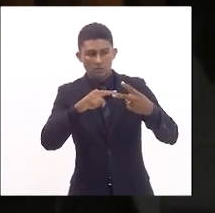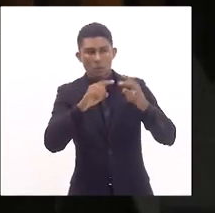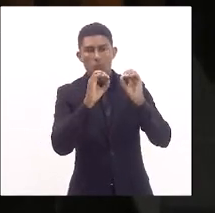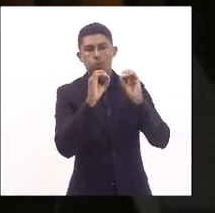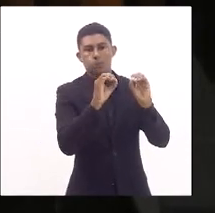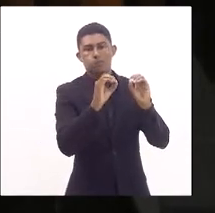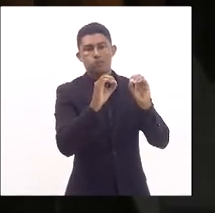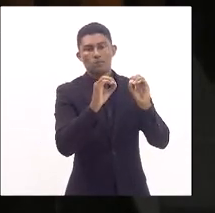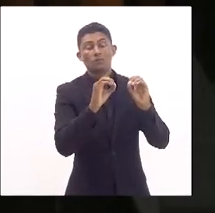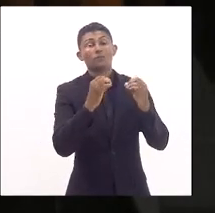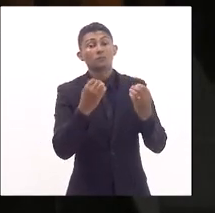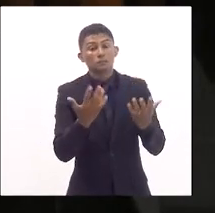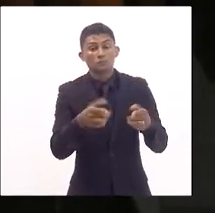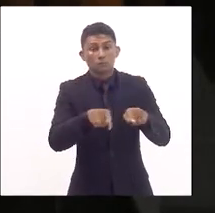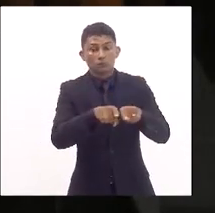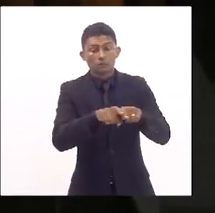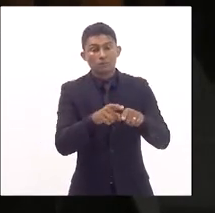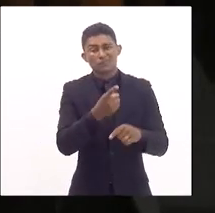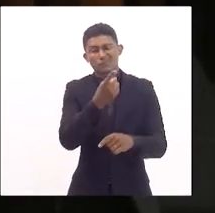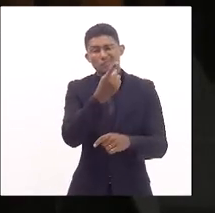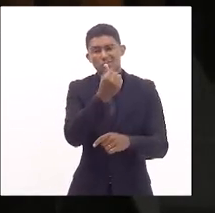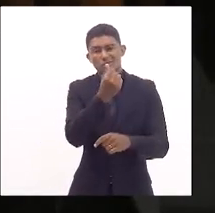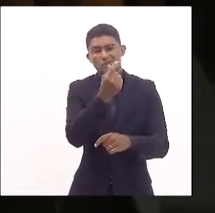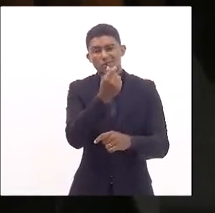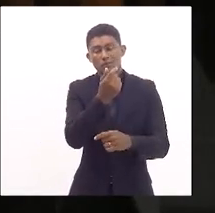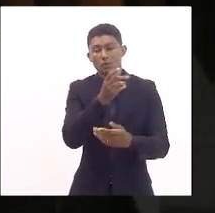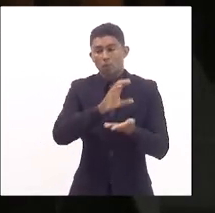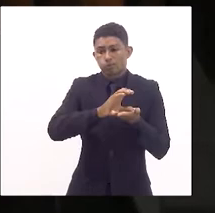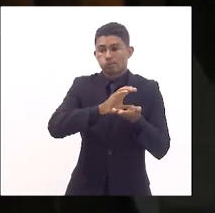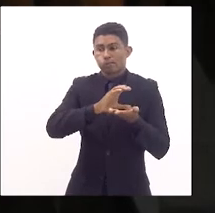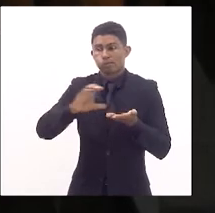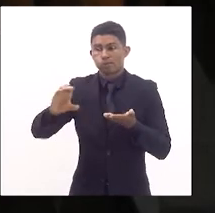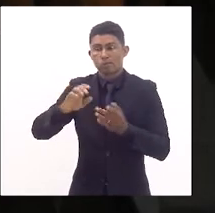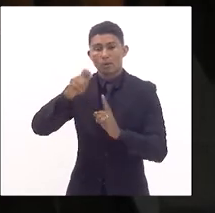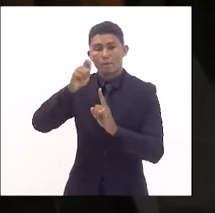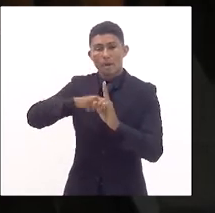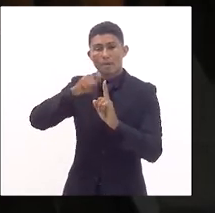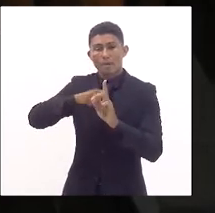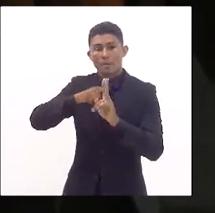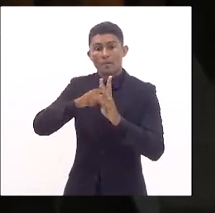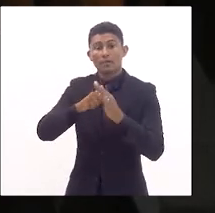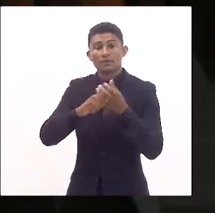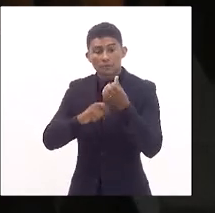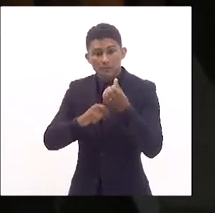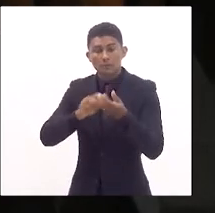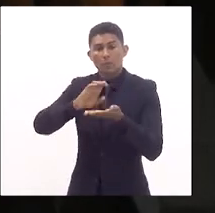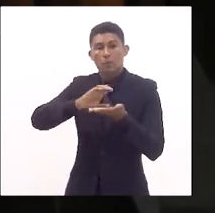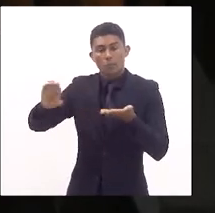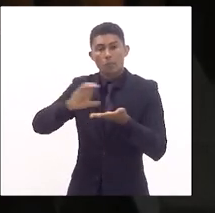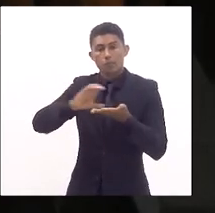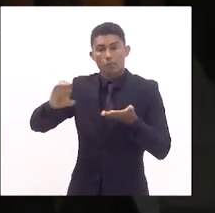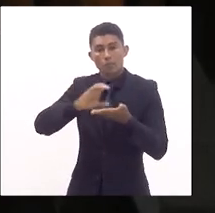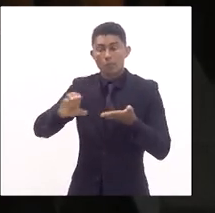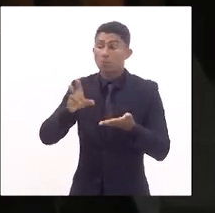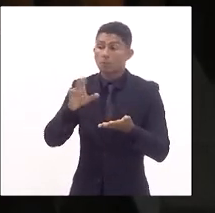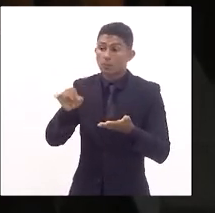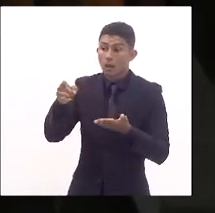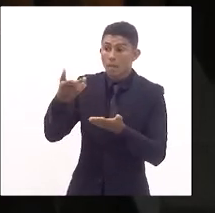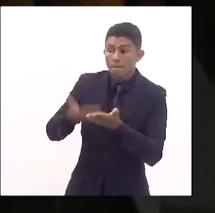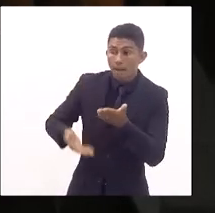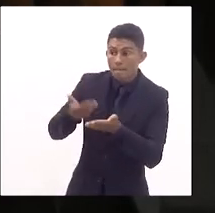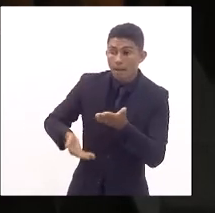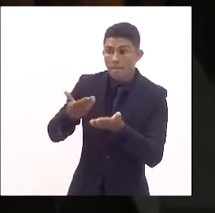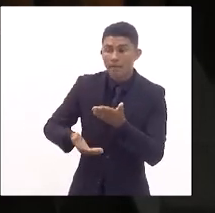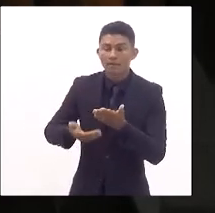por seis meses as suas perdas em relação às essas ali opções